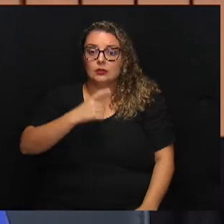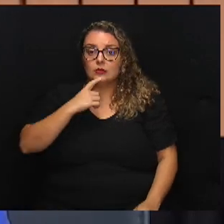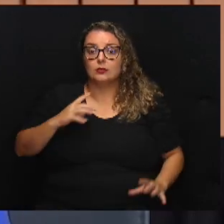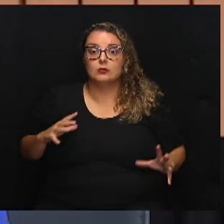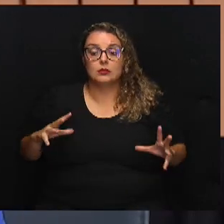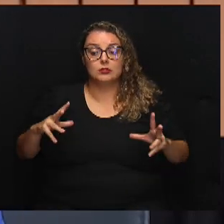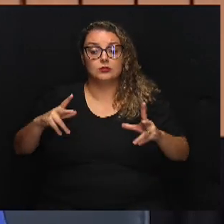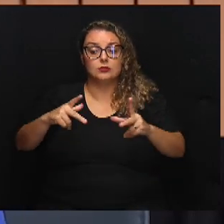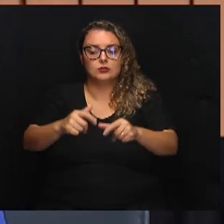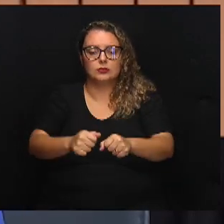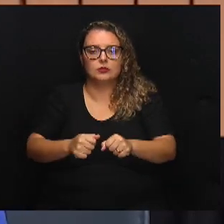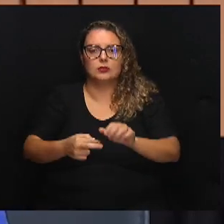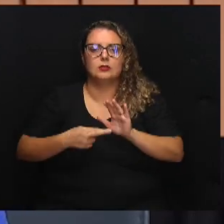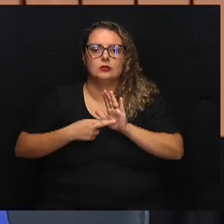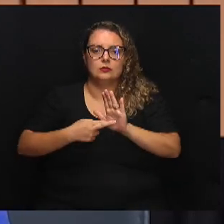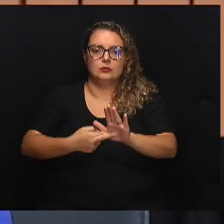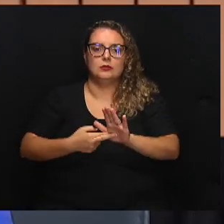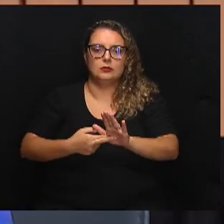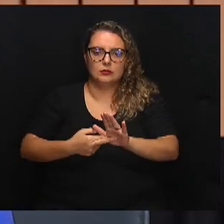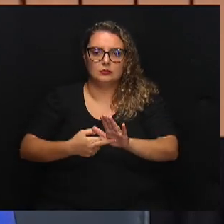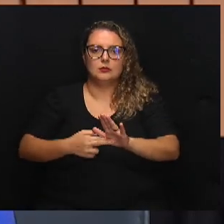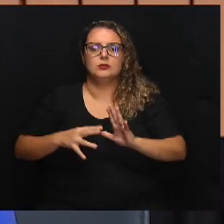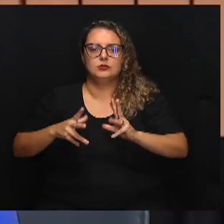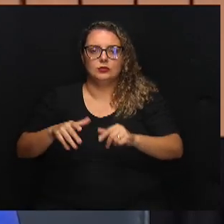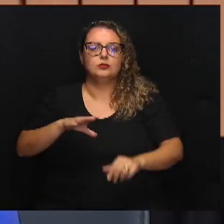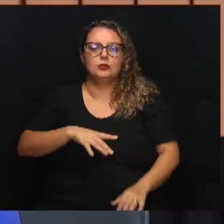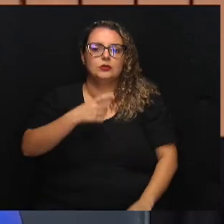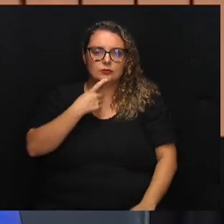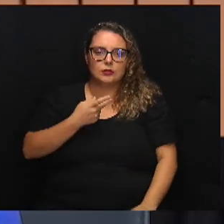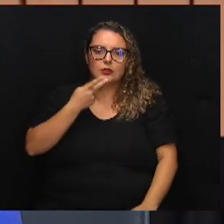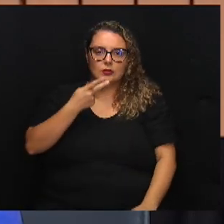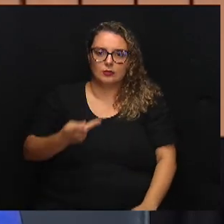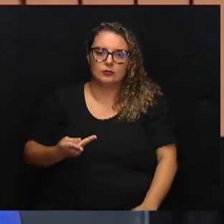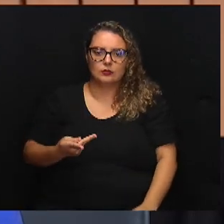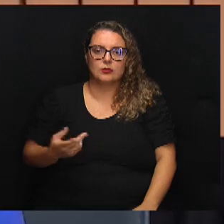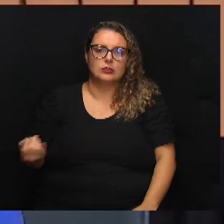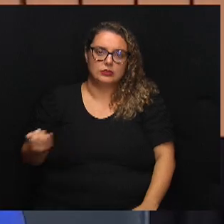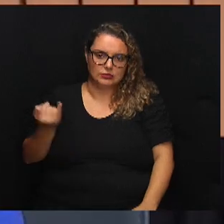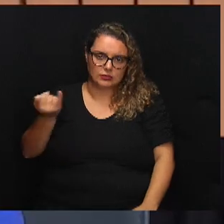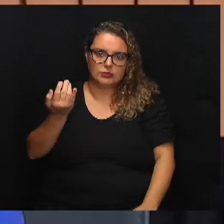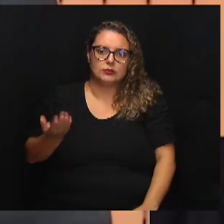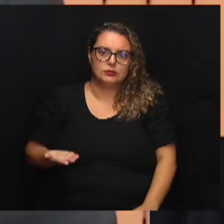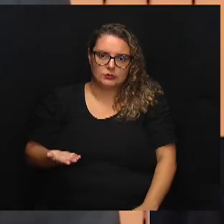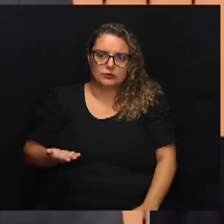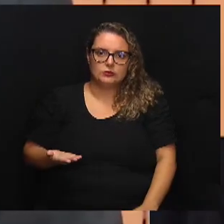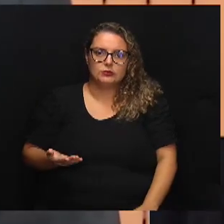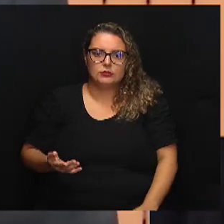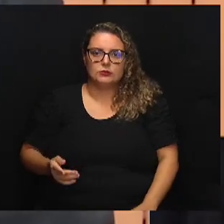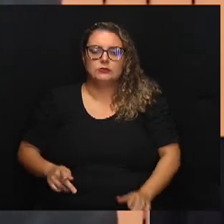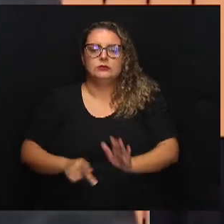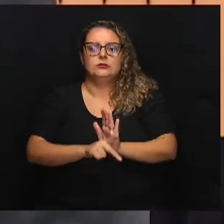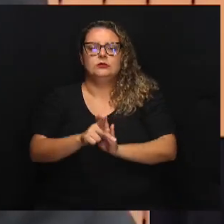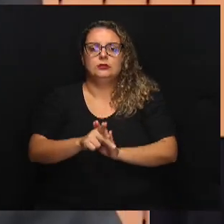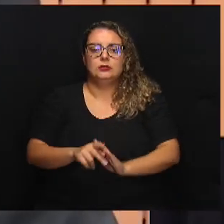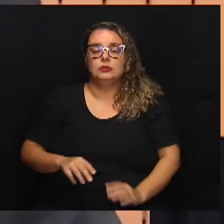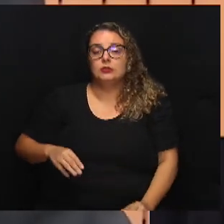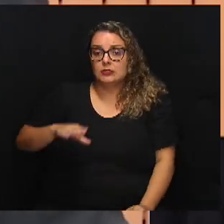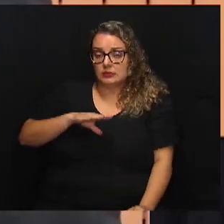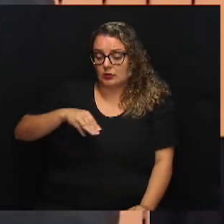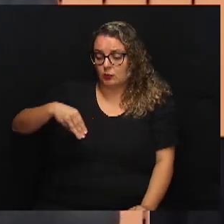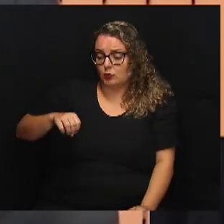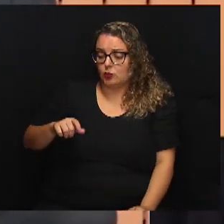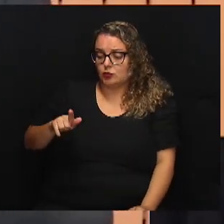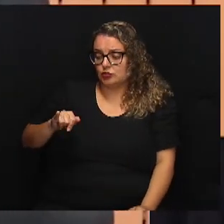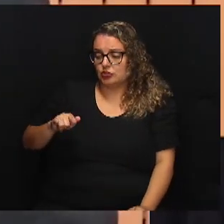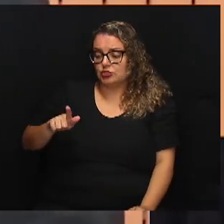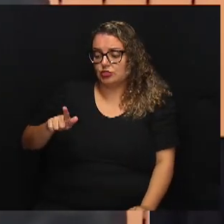toda, representantes de Campinas inteira, falam da importância desse projeto. Em Mogi Guaçu, o projeto